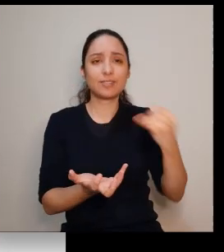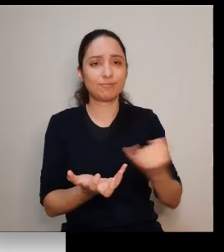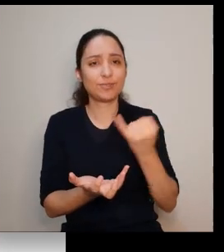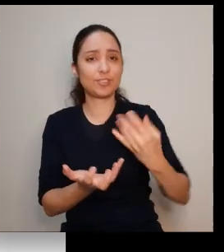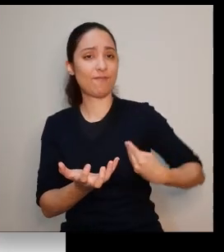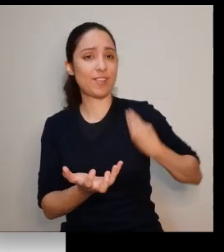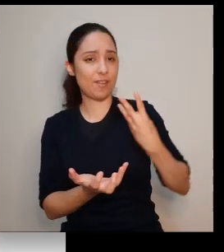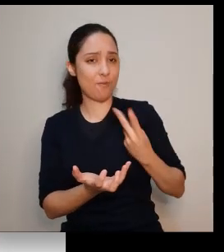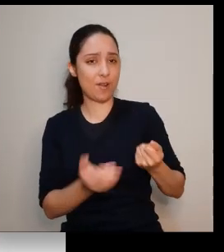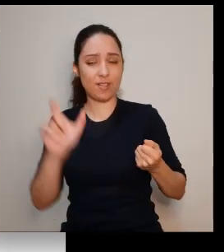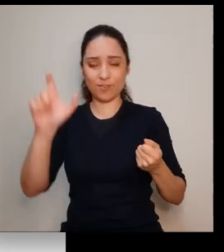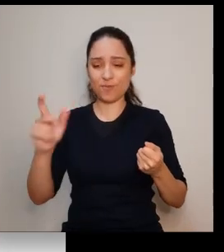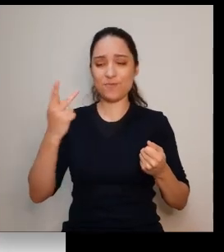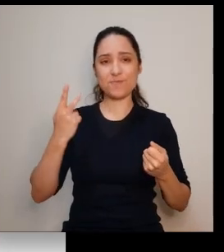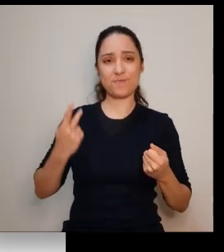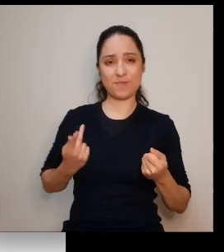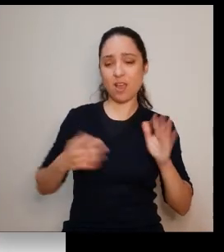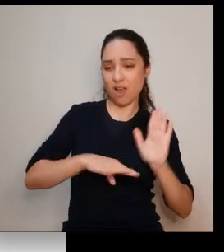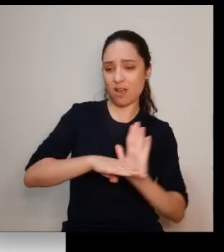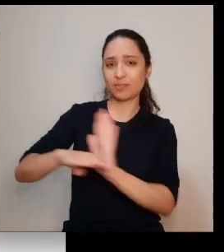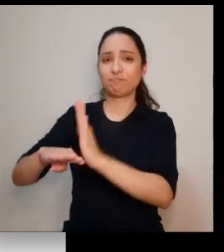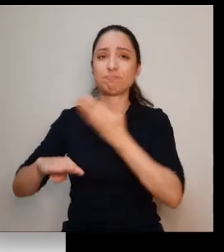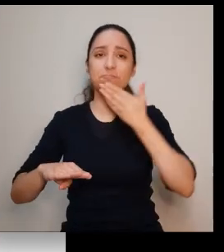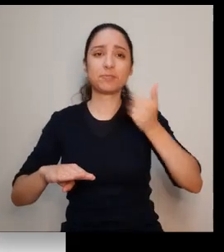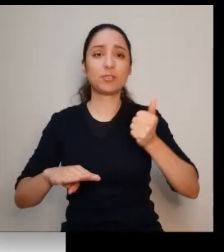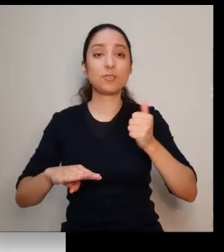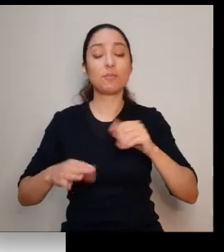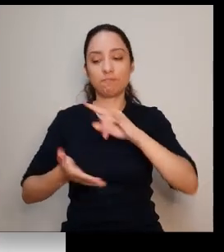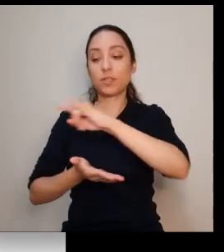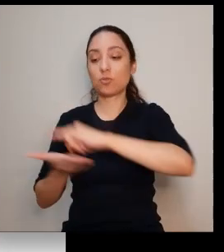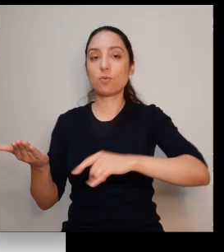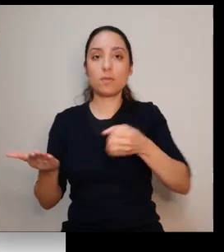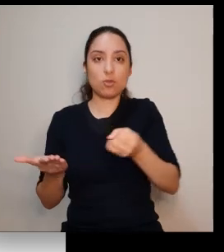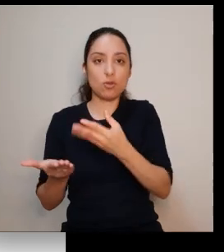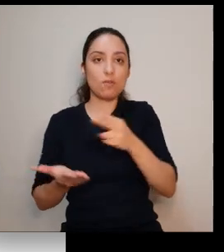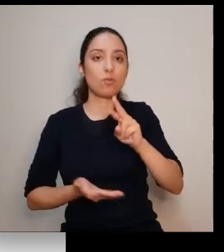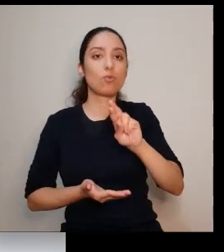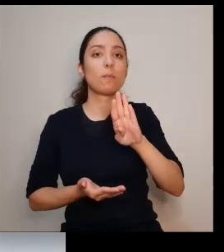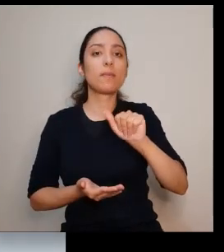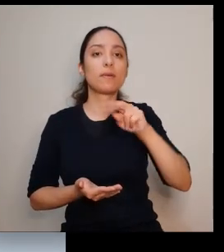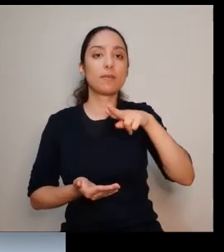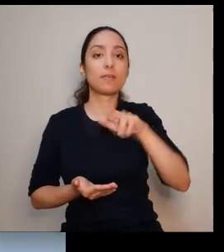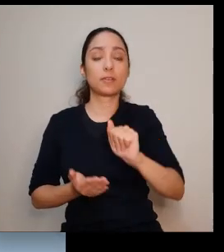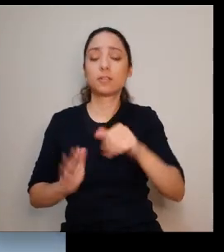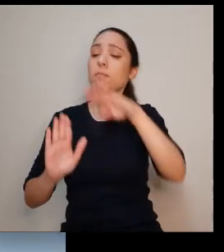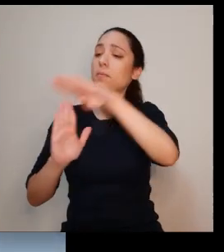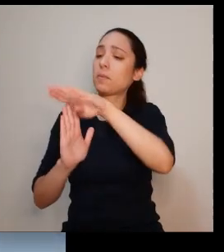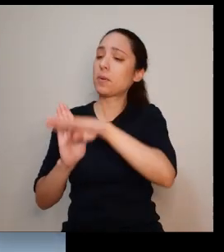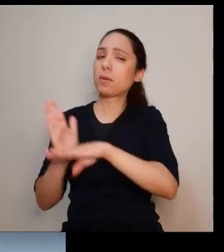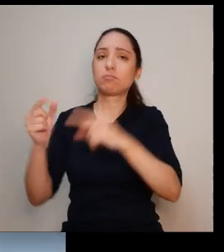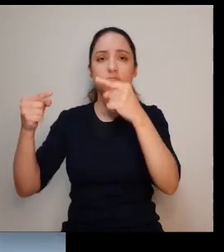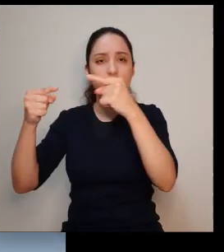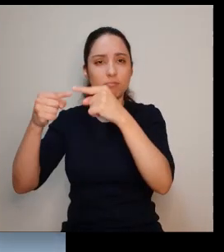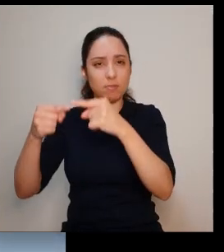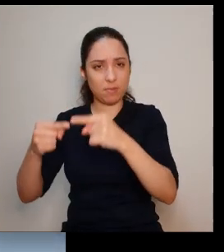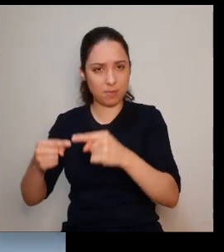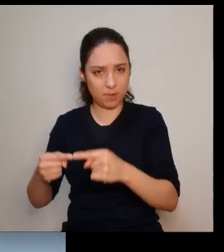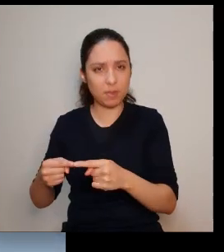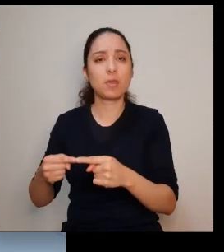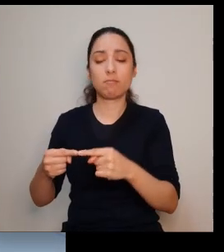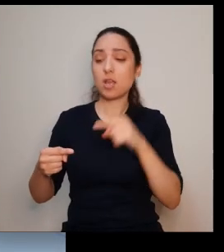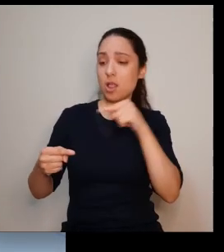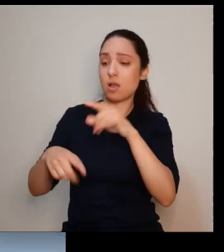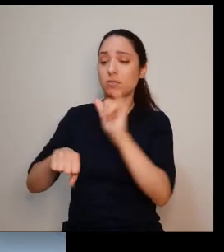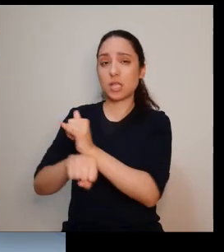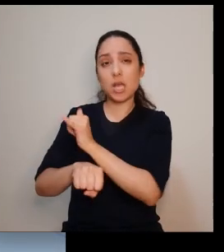dos ecossistemas para a qualidade de vida e para o bem-estar humano. A nova agenda urbana fala sobre a adoção de